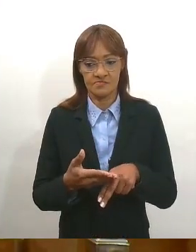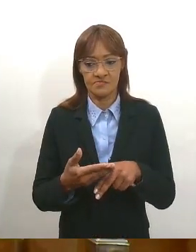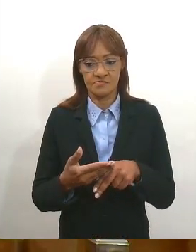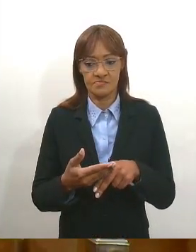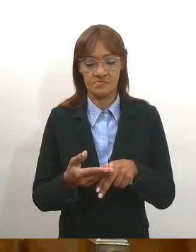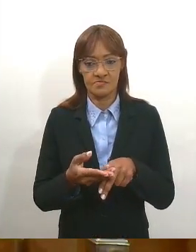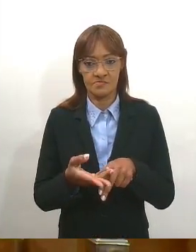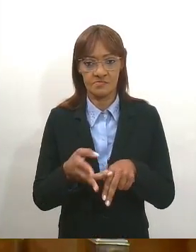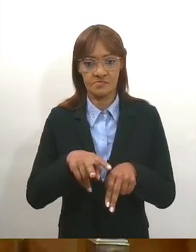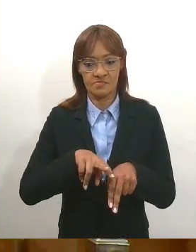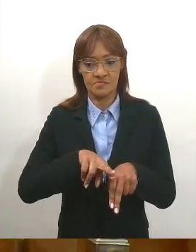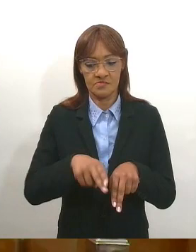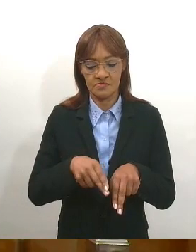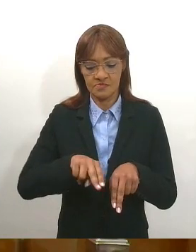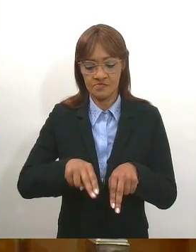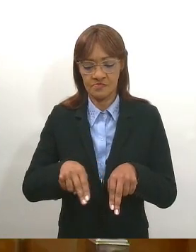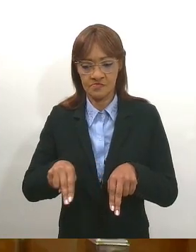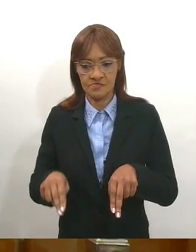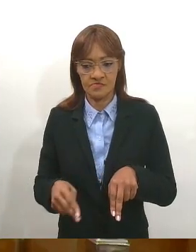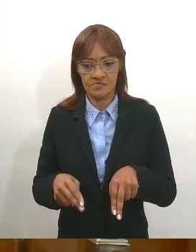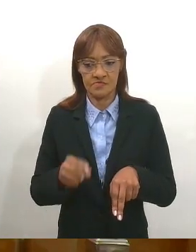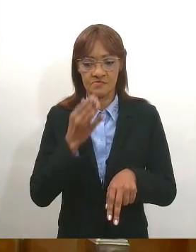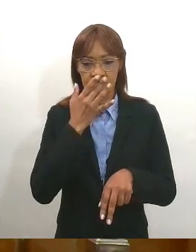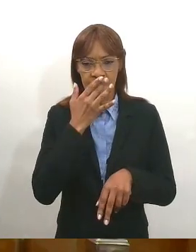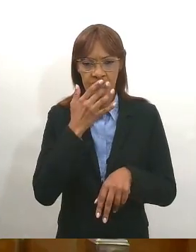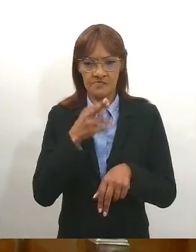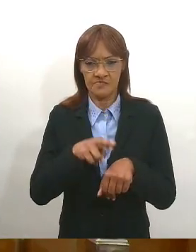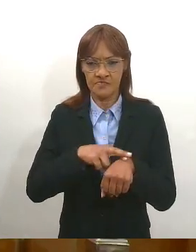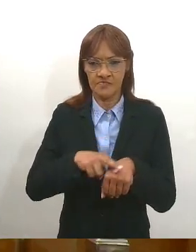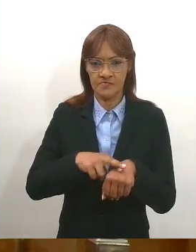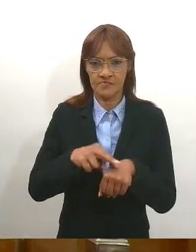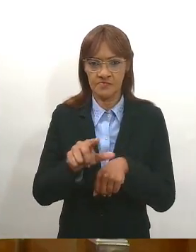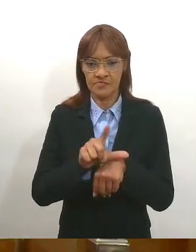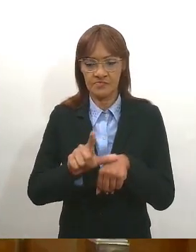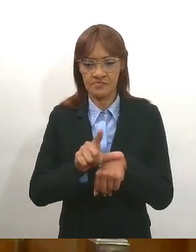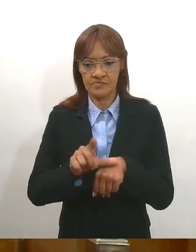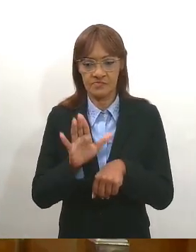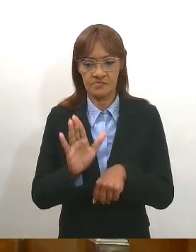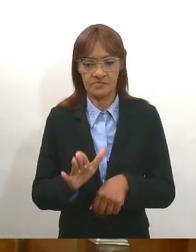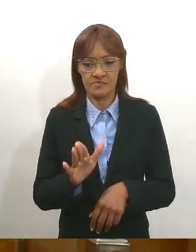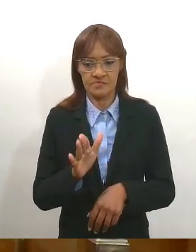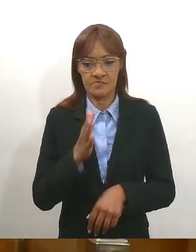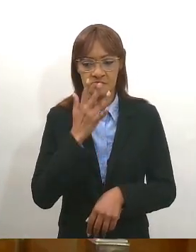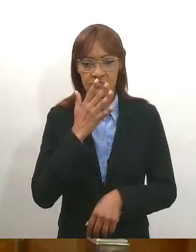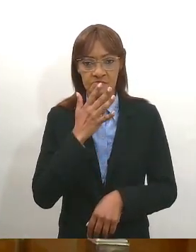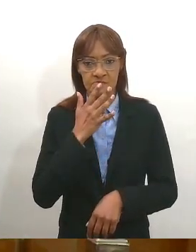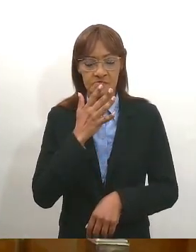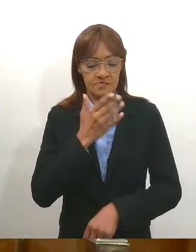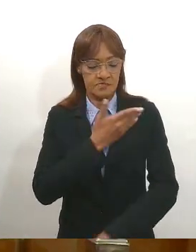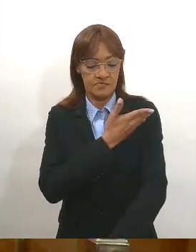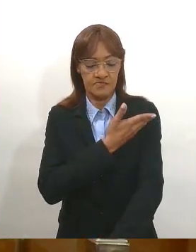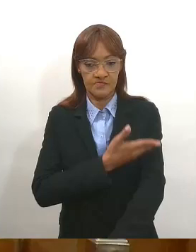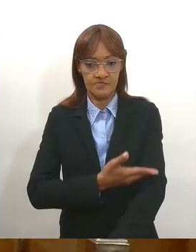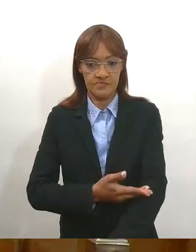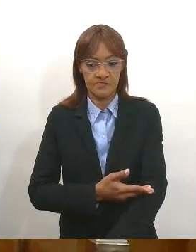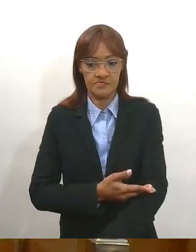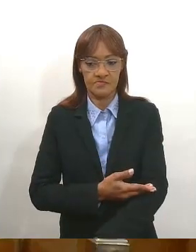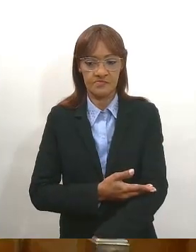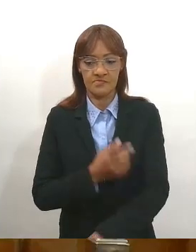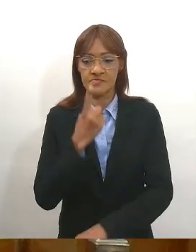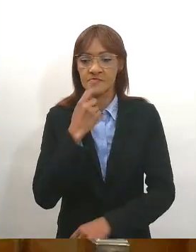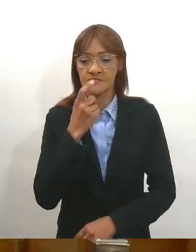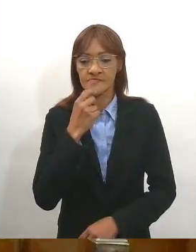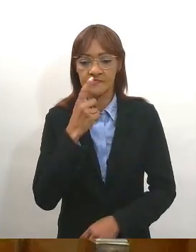roxo, lilás, uma blusa com fundo vermelho e vários detalhes coloridos,